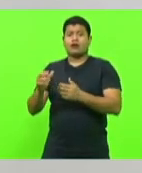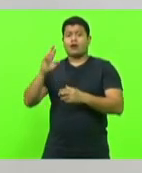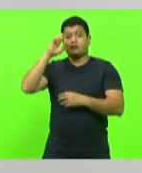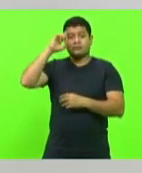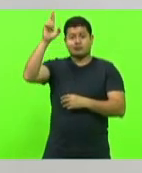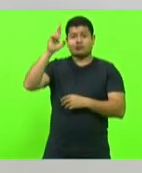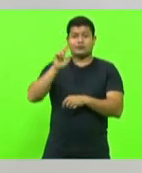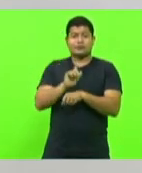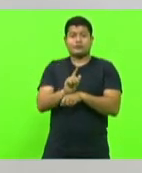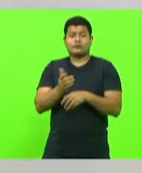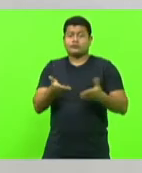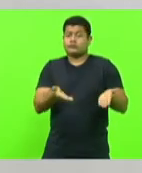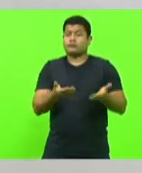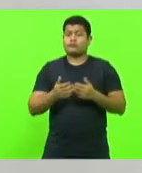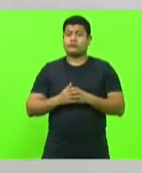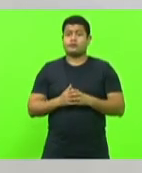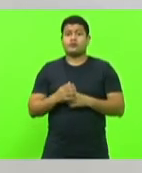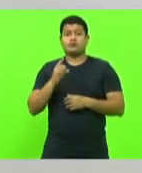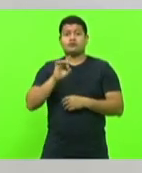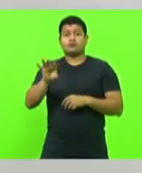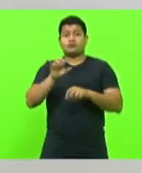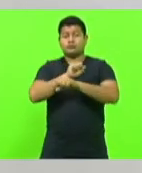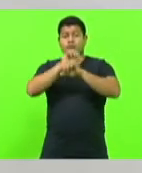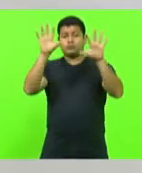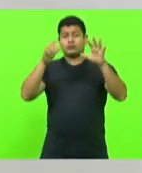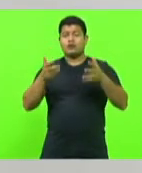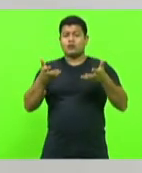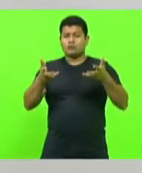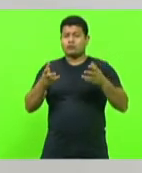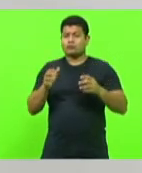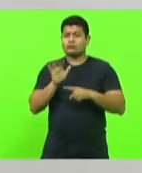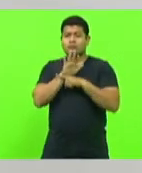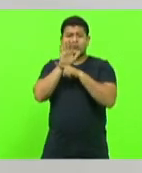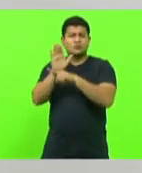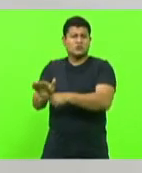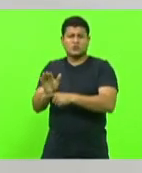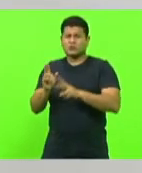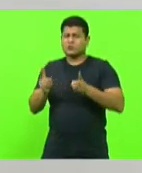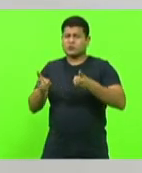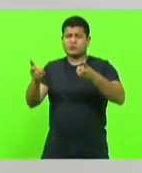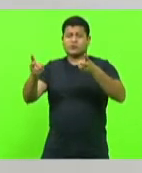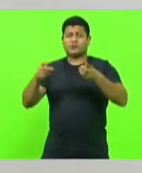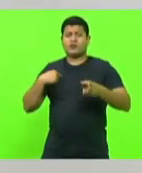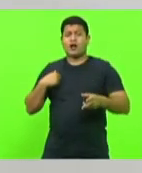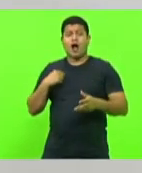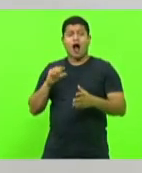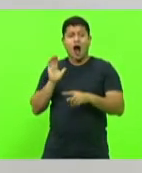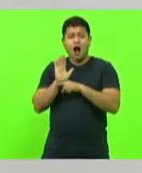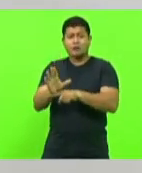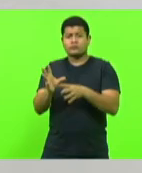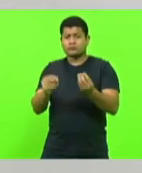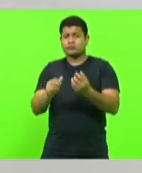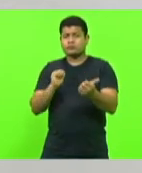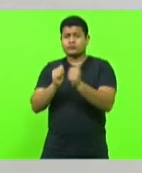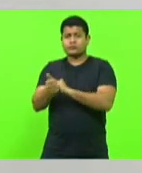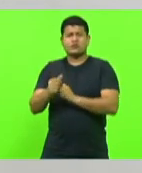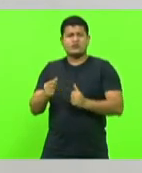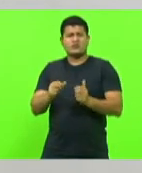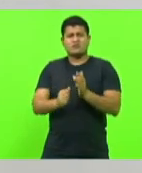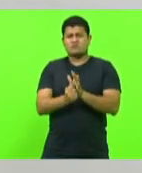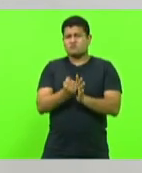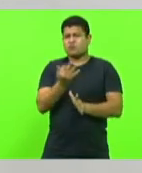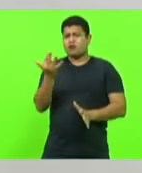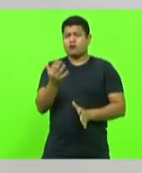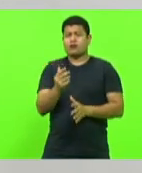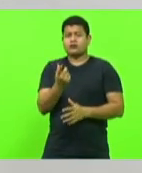Só deixando claro para todos vocês, quero continuar ajudando, ajudo demais o esporte de Joinville, mandei inúmeras emendas parlamentares para